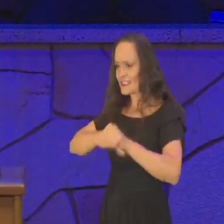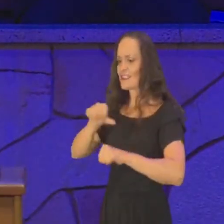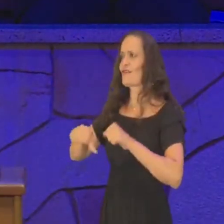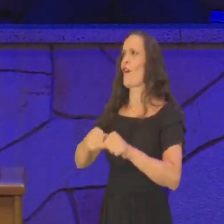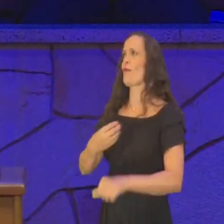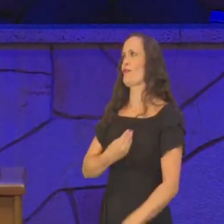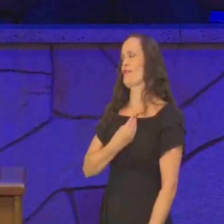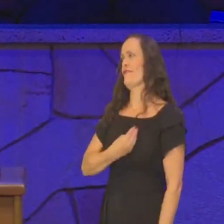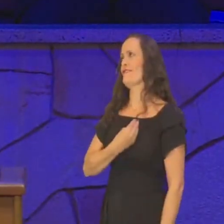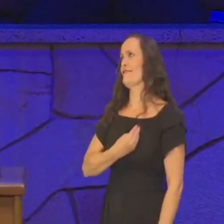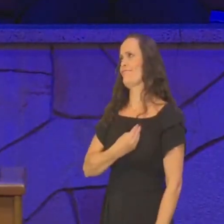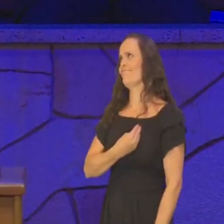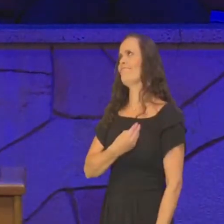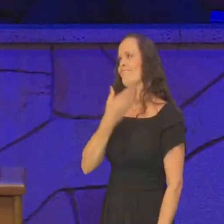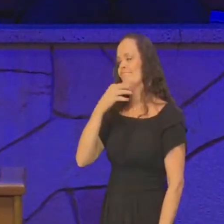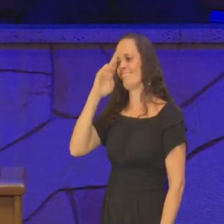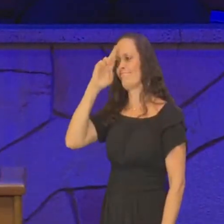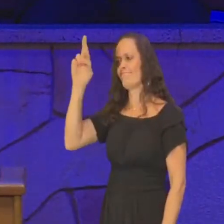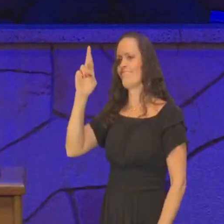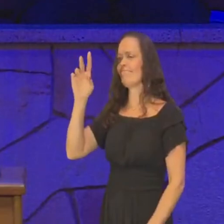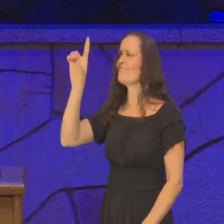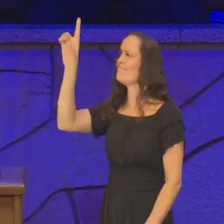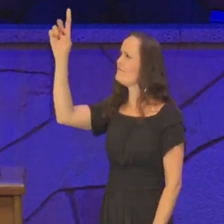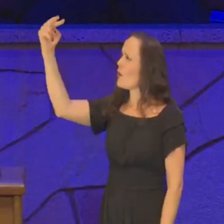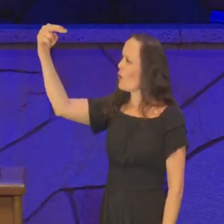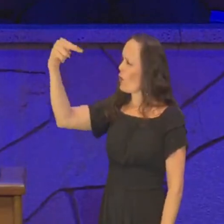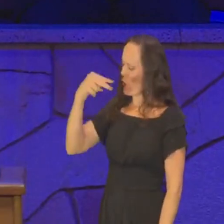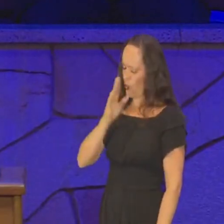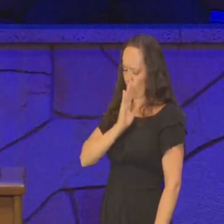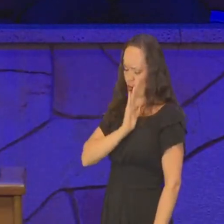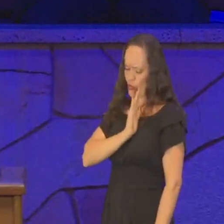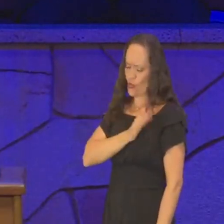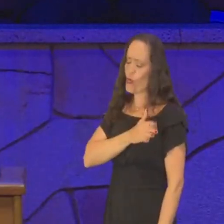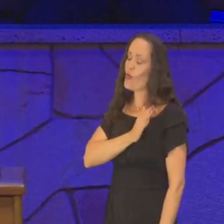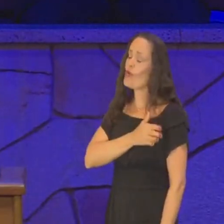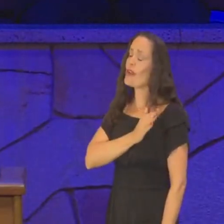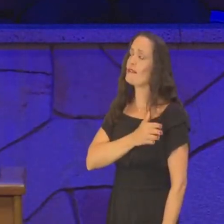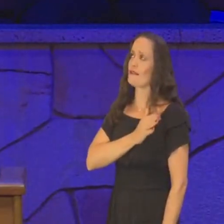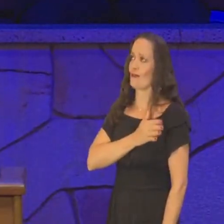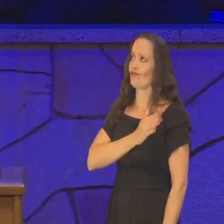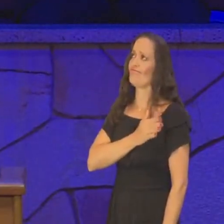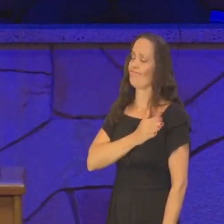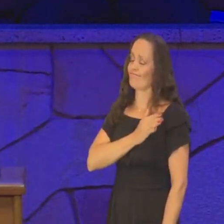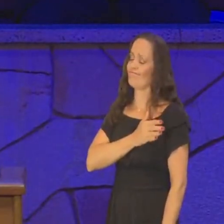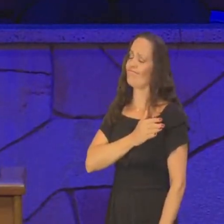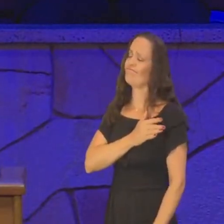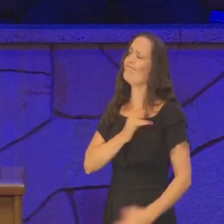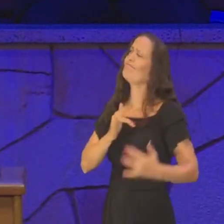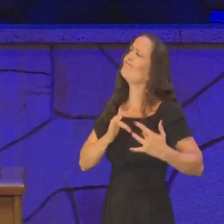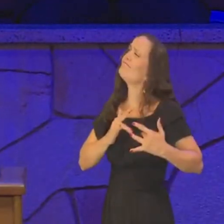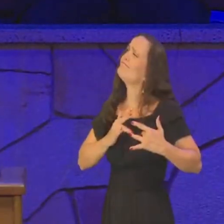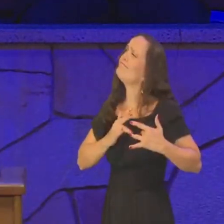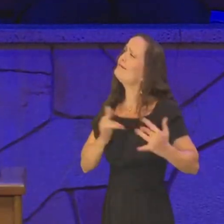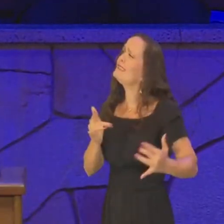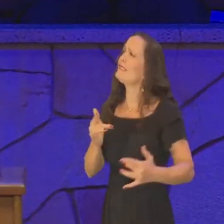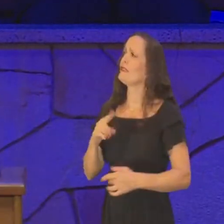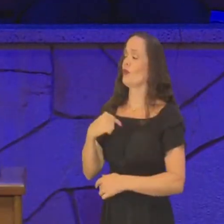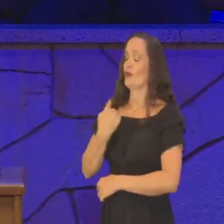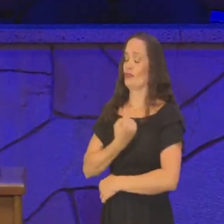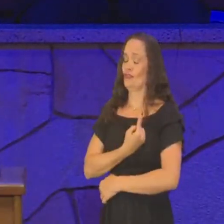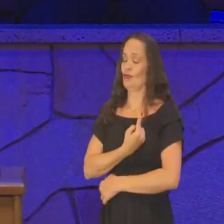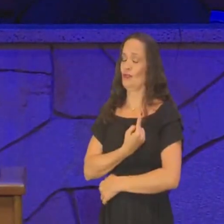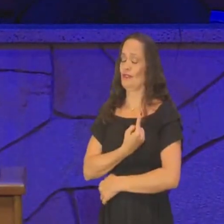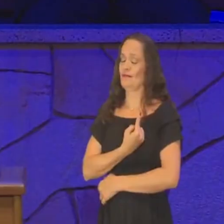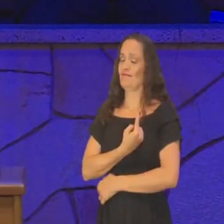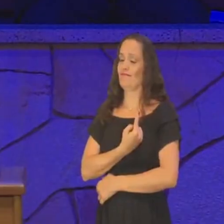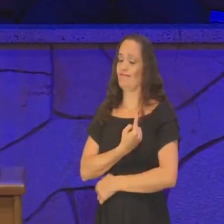Que o Senhor possa olhar para o nosso coração e ter misericórdia de nós.